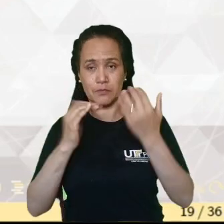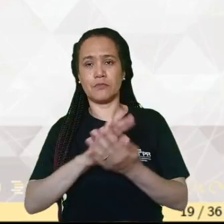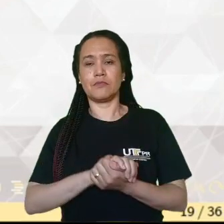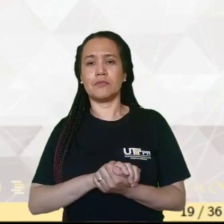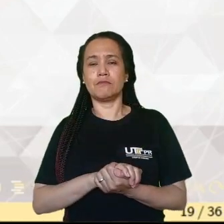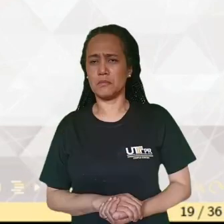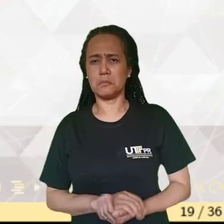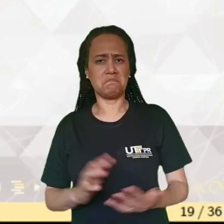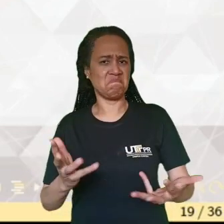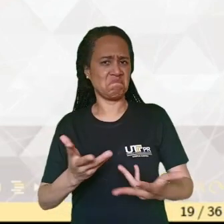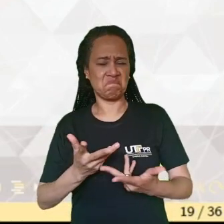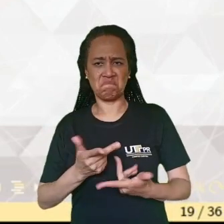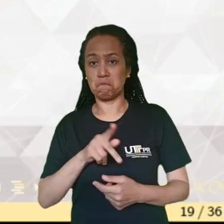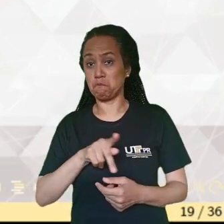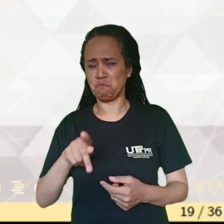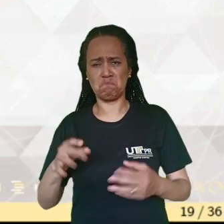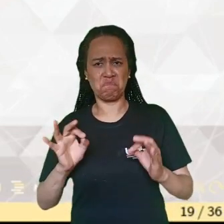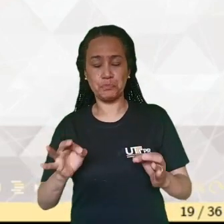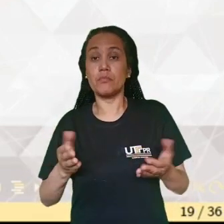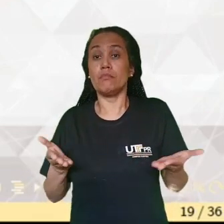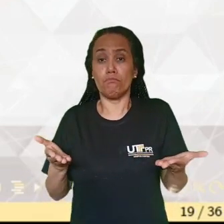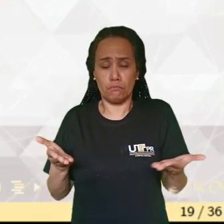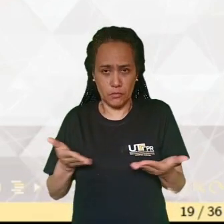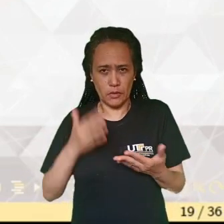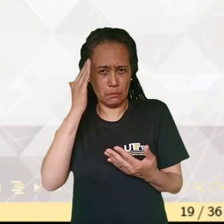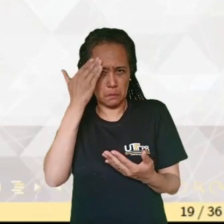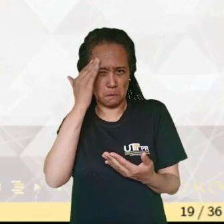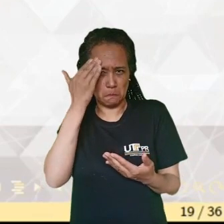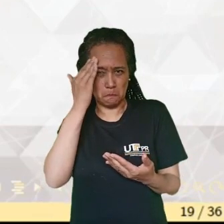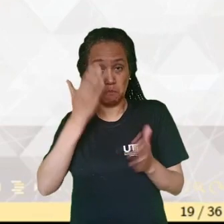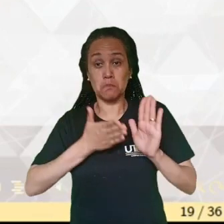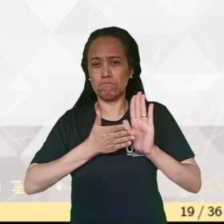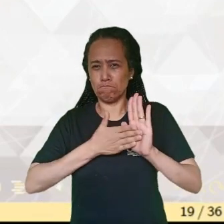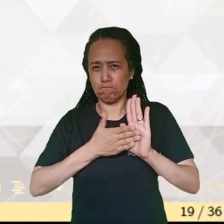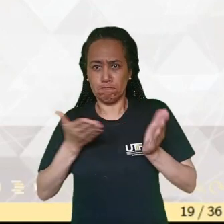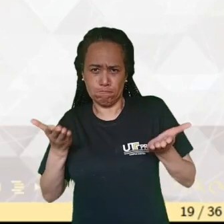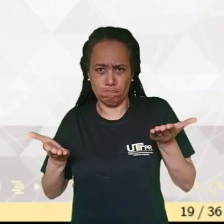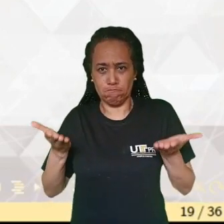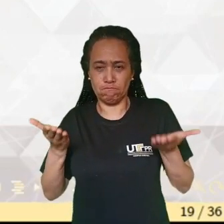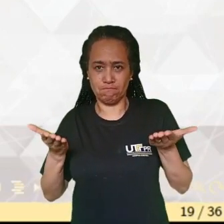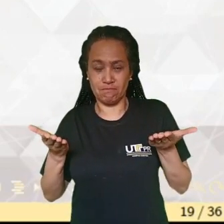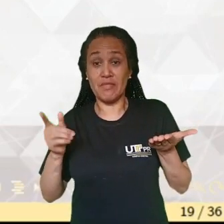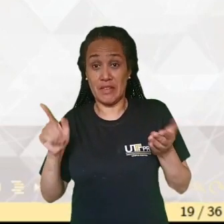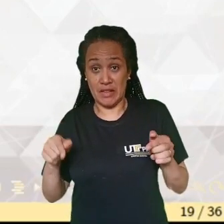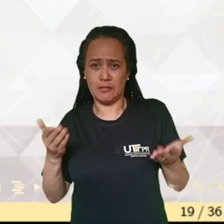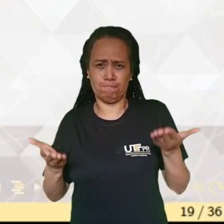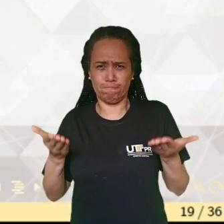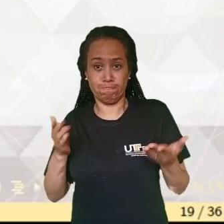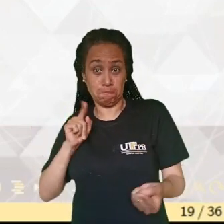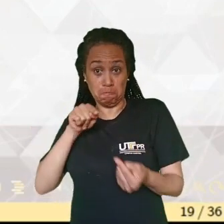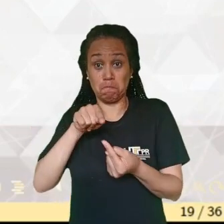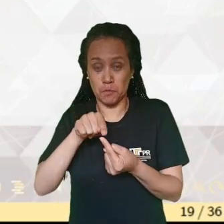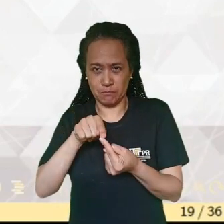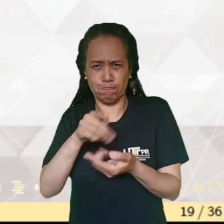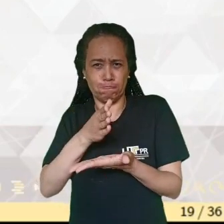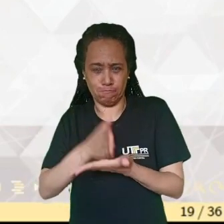informação. Maravilha, professor. Então, agora que nós entendemos a proposta da média como sendo um ponto de equilíbrio dos